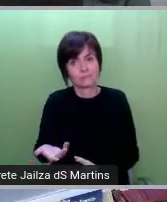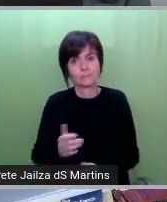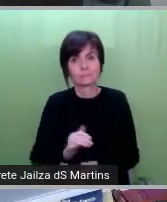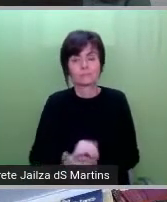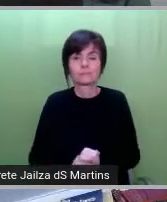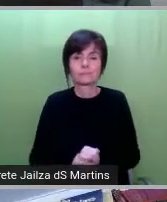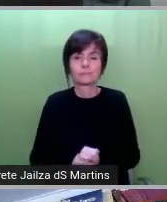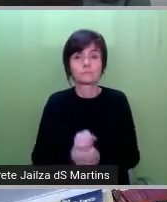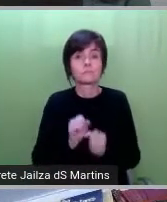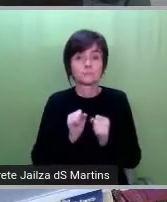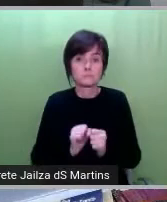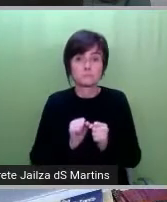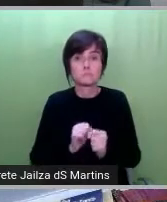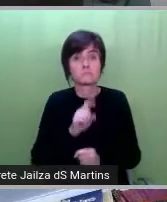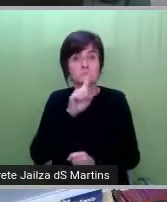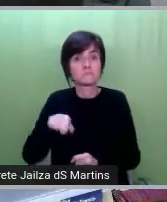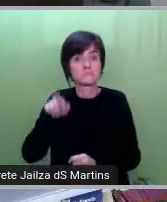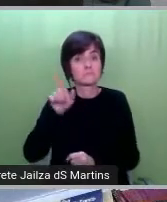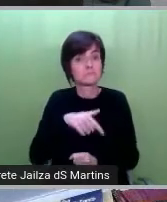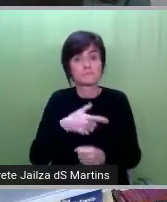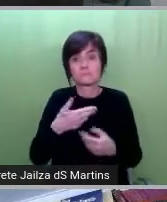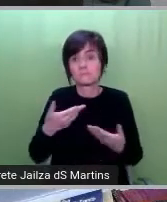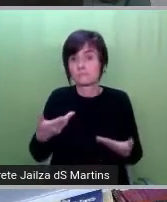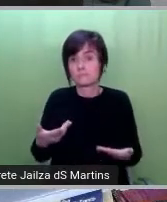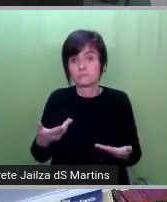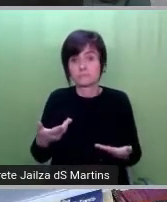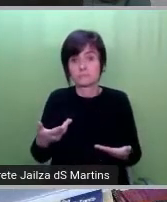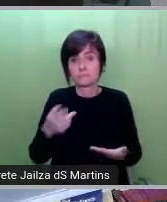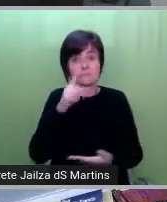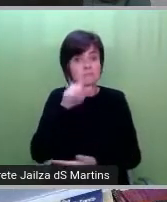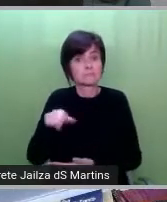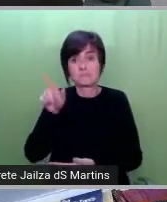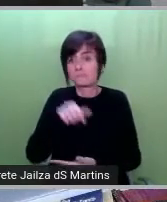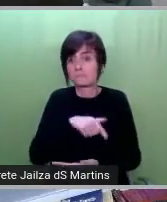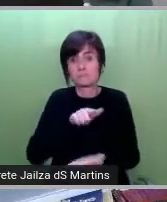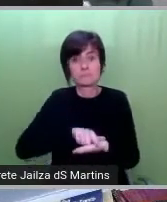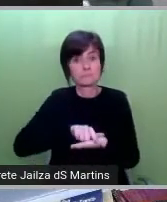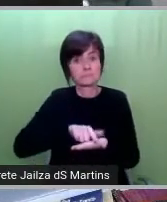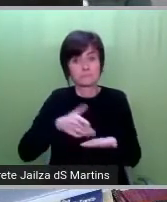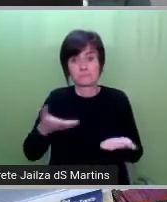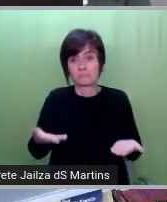Tá? Que poderia ser cancelada, 1,5 trilhão, cancelar os títulos.